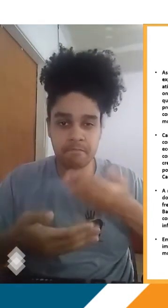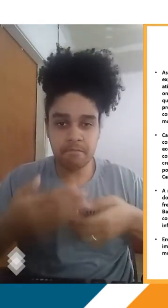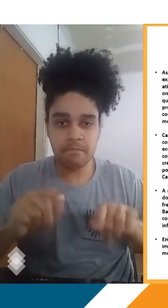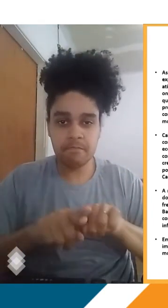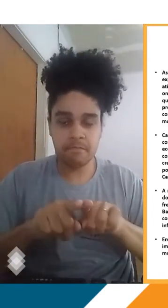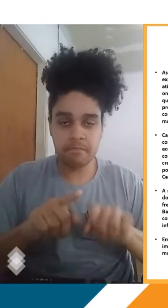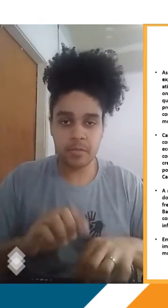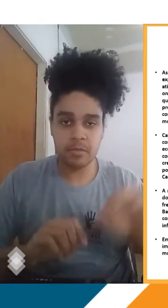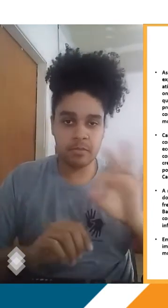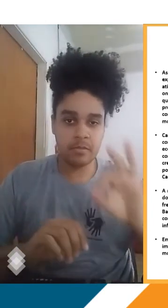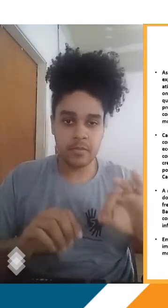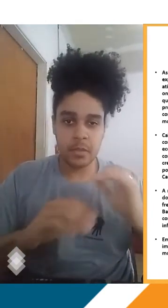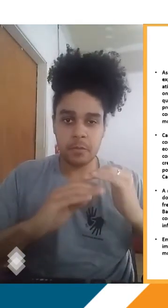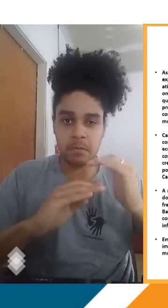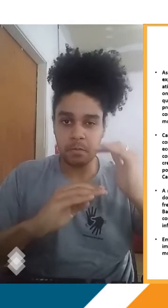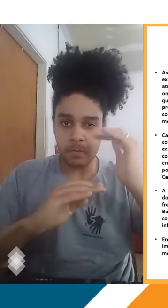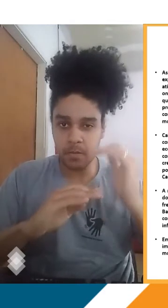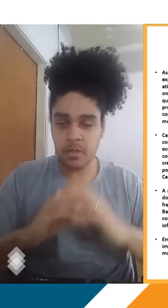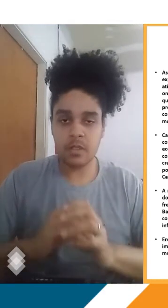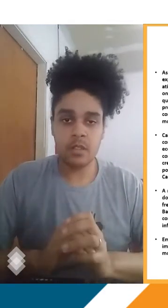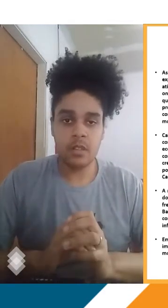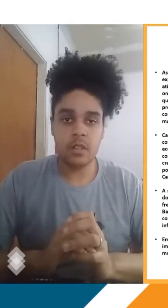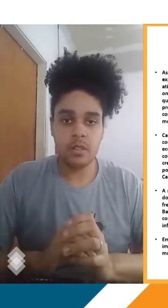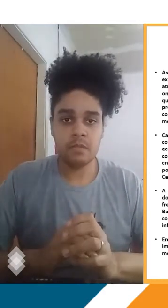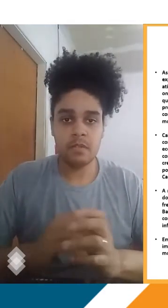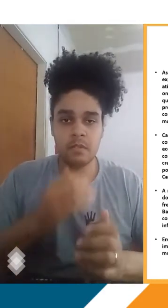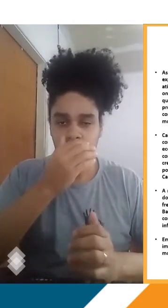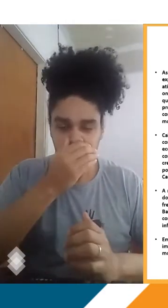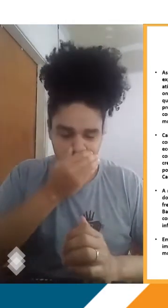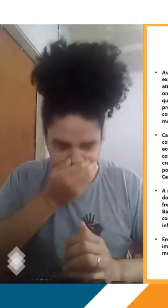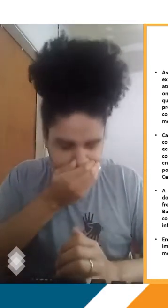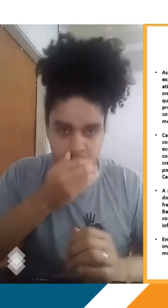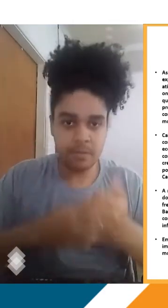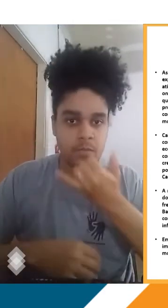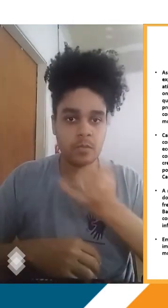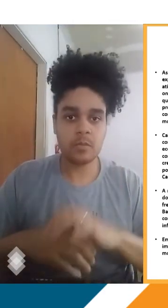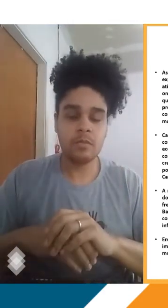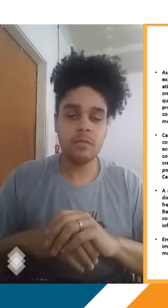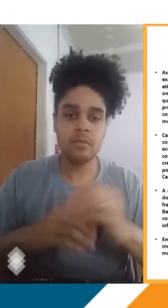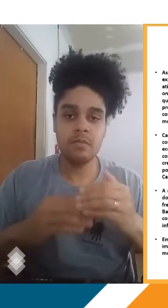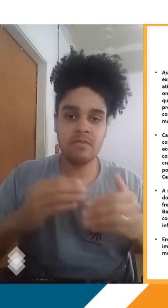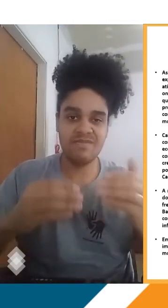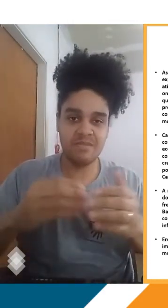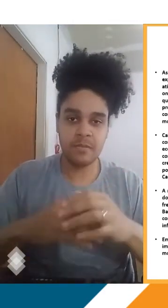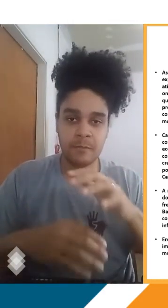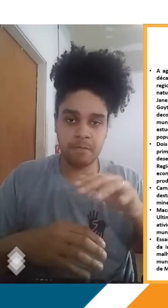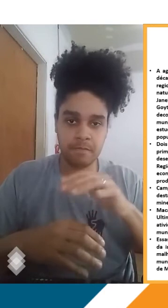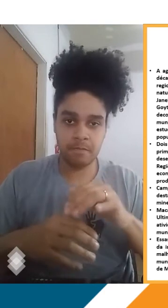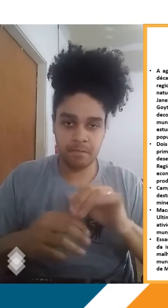o progressivo aumento do percentual da população economicamente ativa que se dedica às atividades terciárias, consequência do desenvolvimento do comércio e dos